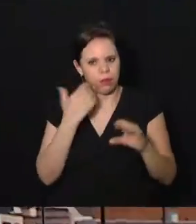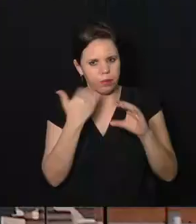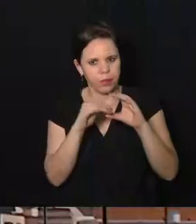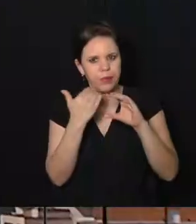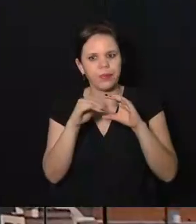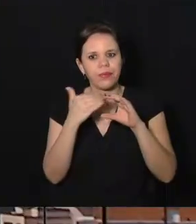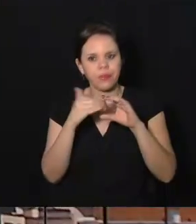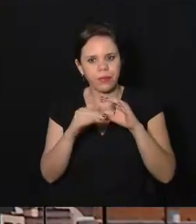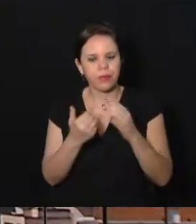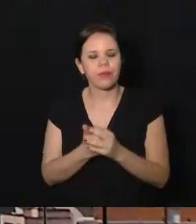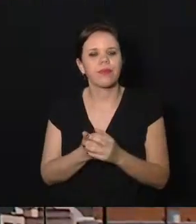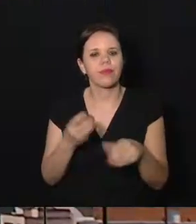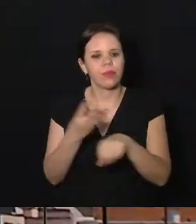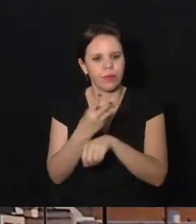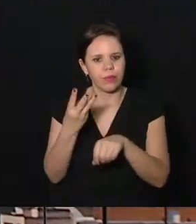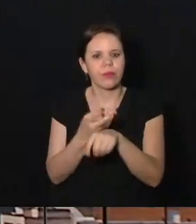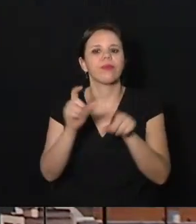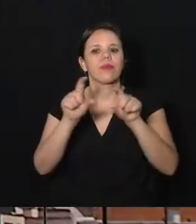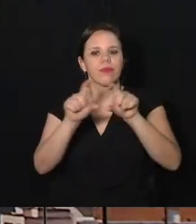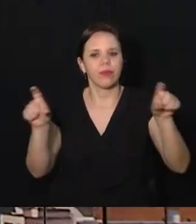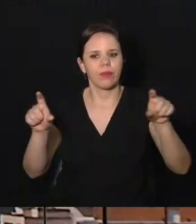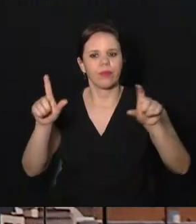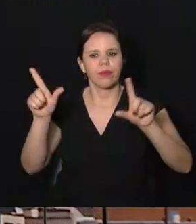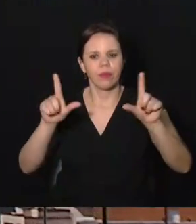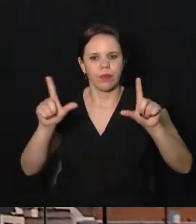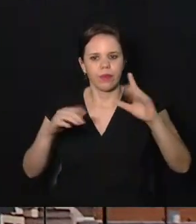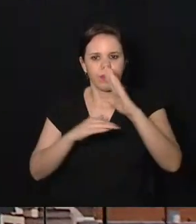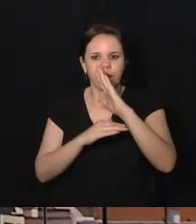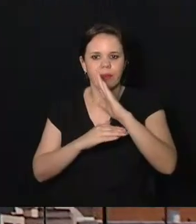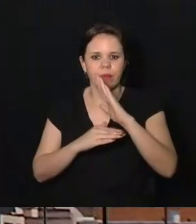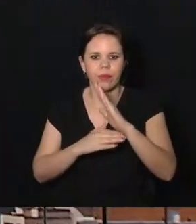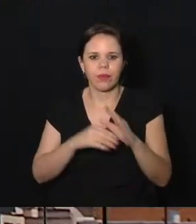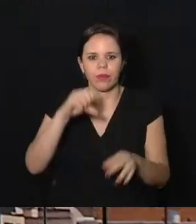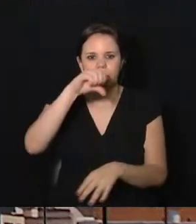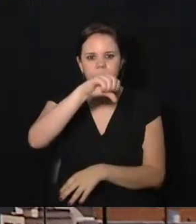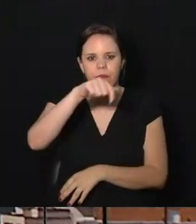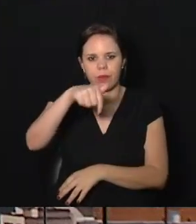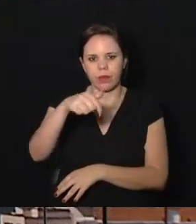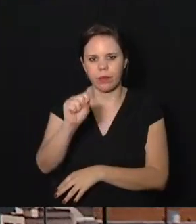enviado mensagens no WhatsApp da TV Câmara Campinas, no